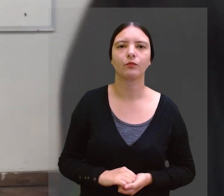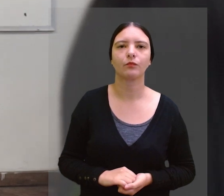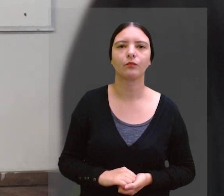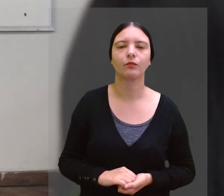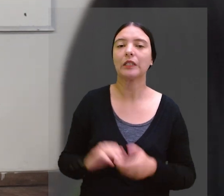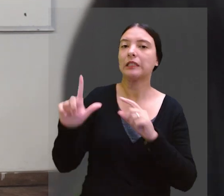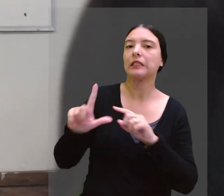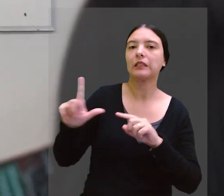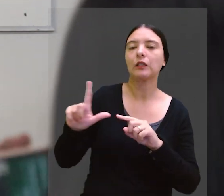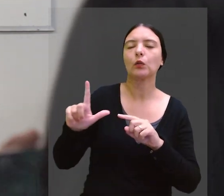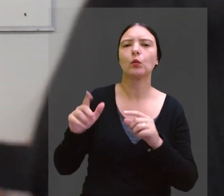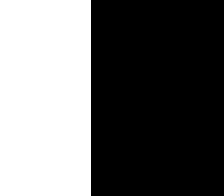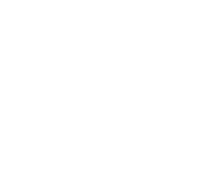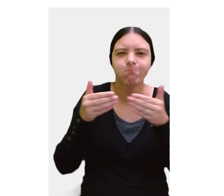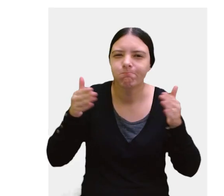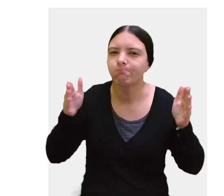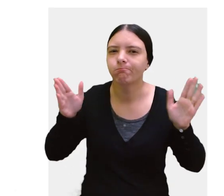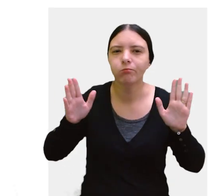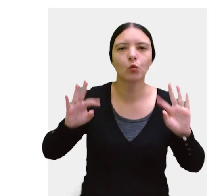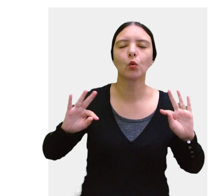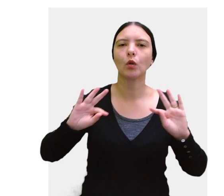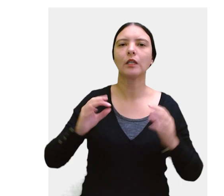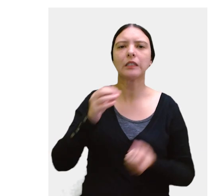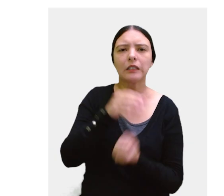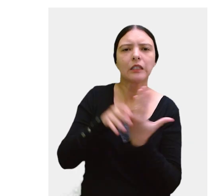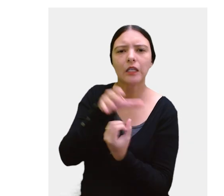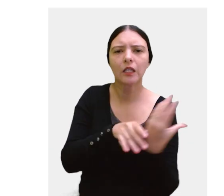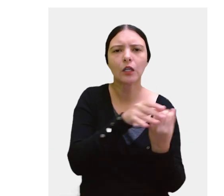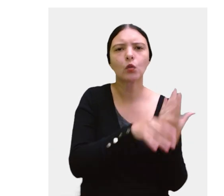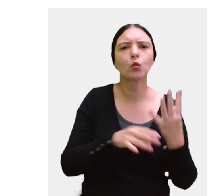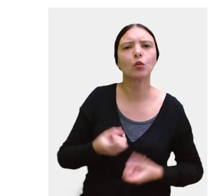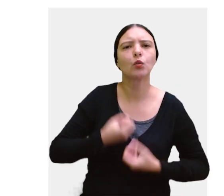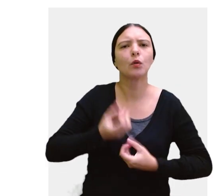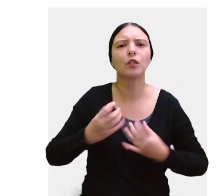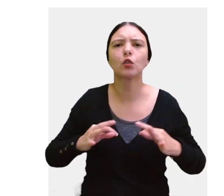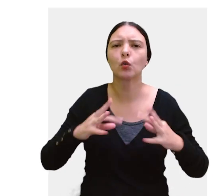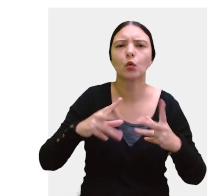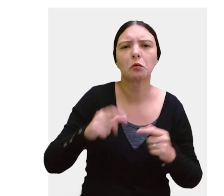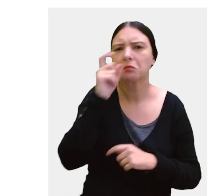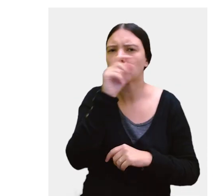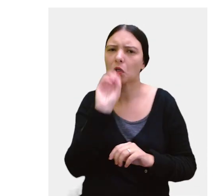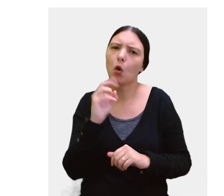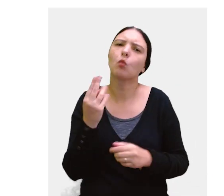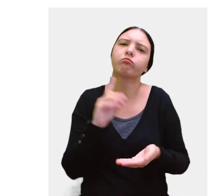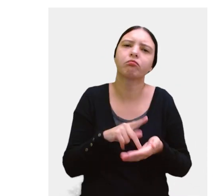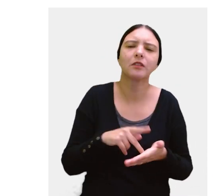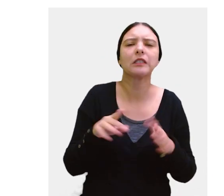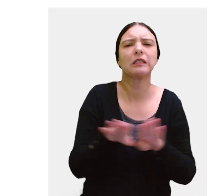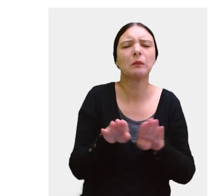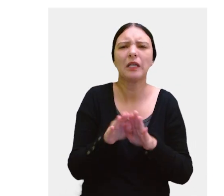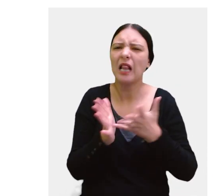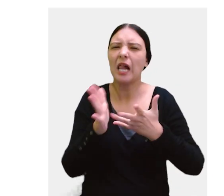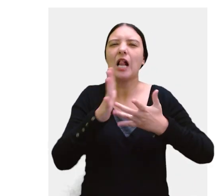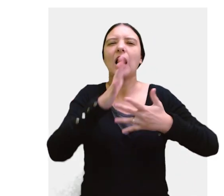chamarei de literatura, de maneira mais ampla possível, todas as criações de toque poético, ficcional ou dramático, em todos os